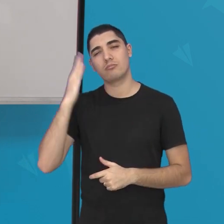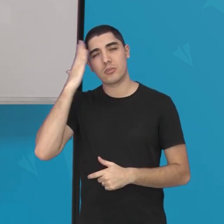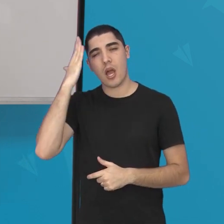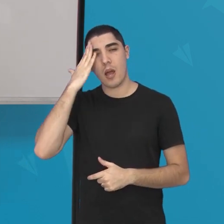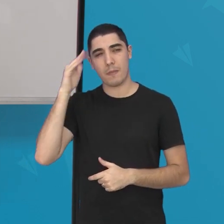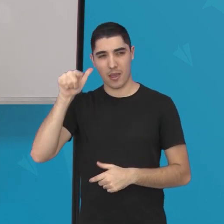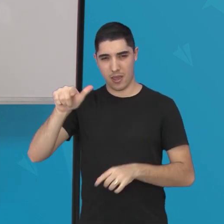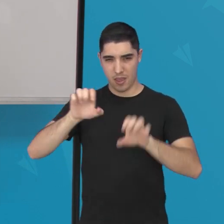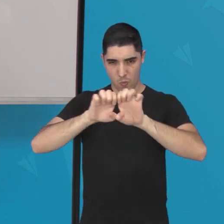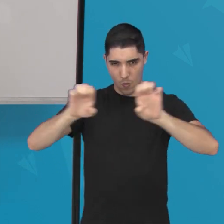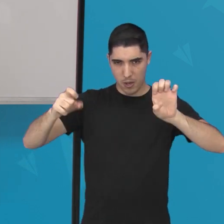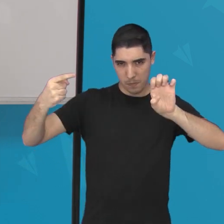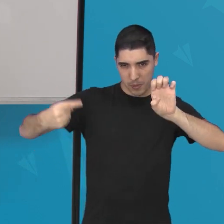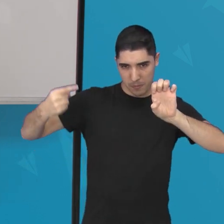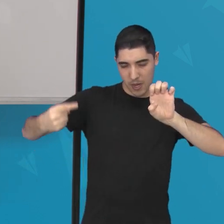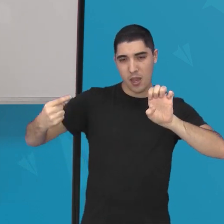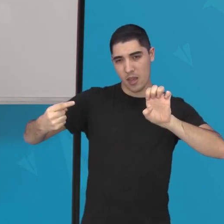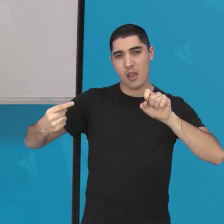equações do primeiro grau são